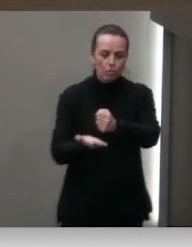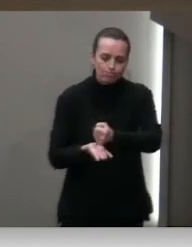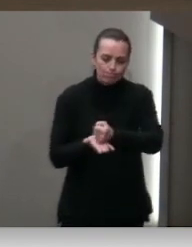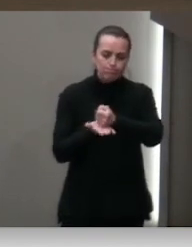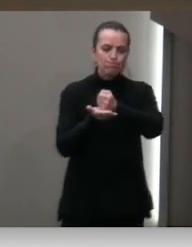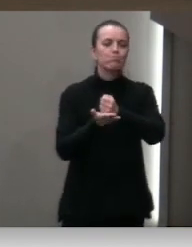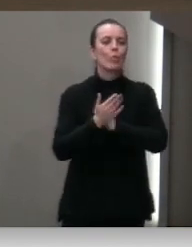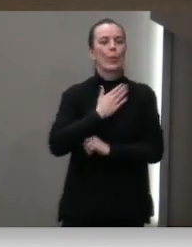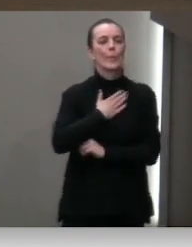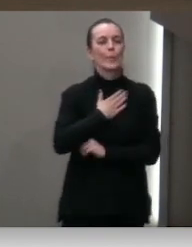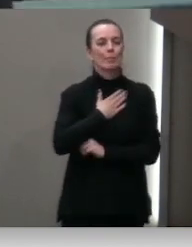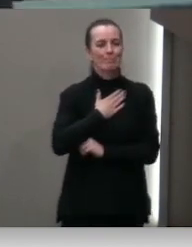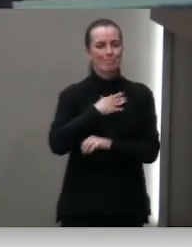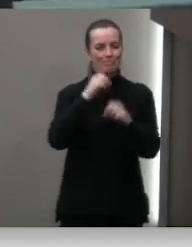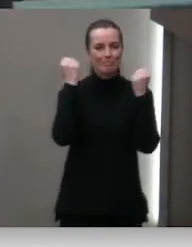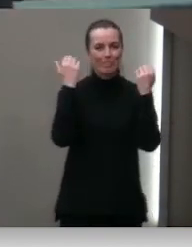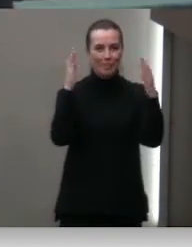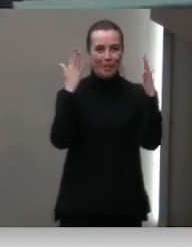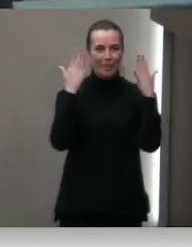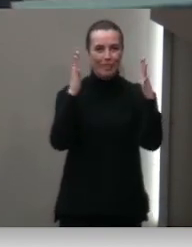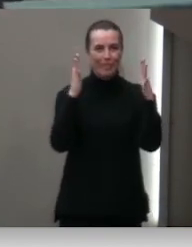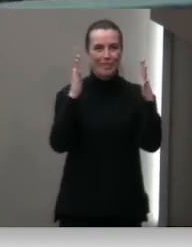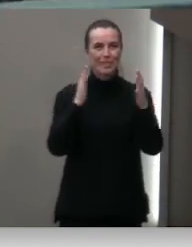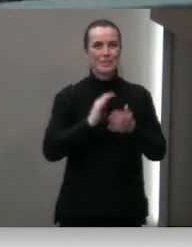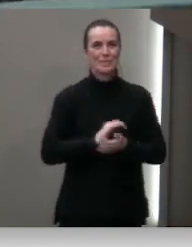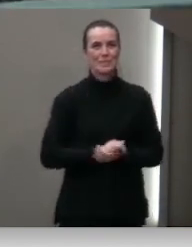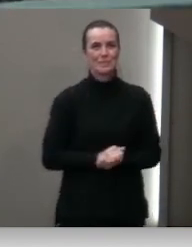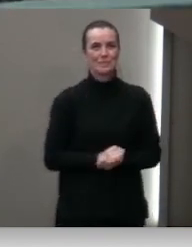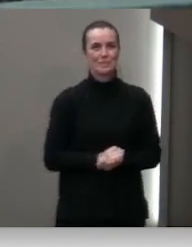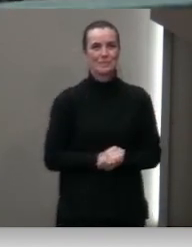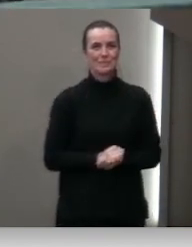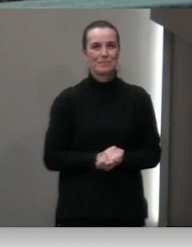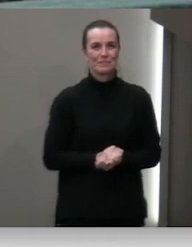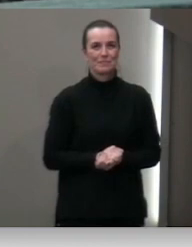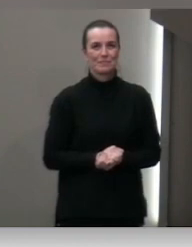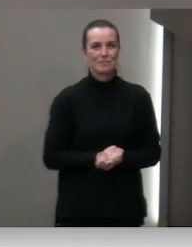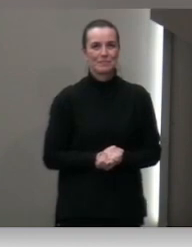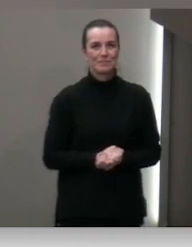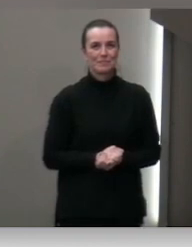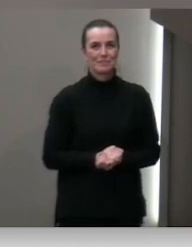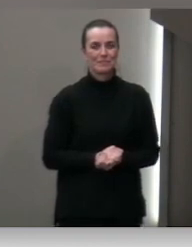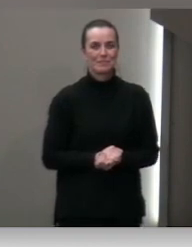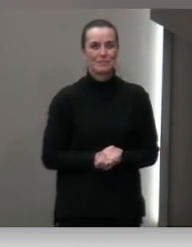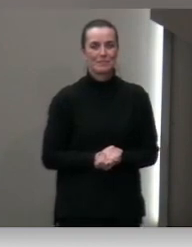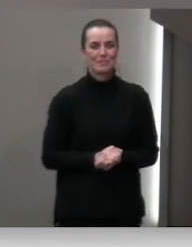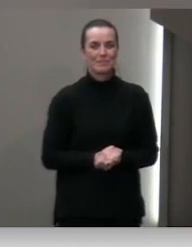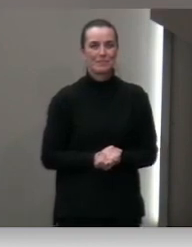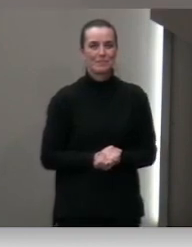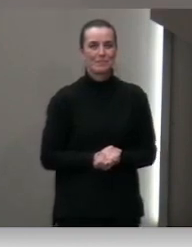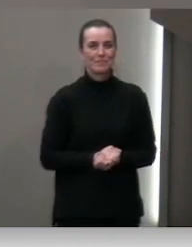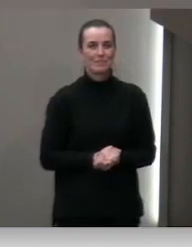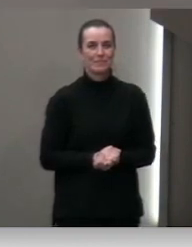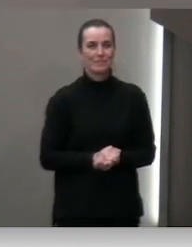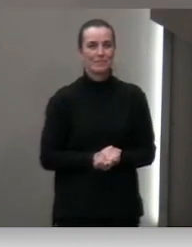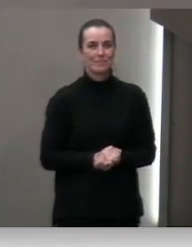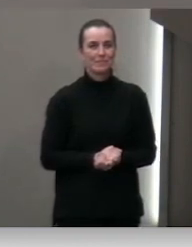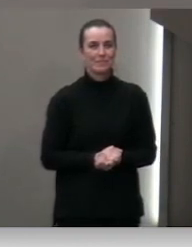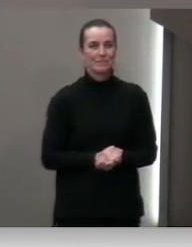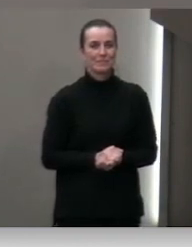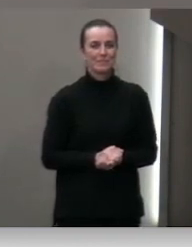precisei. Parabéns, vereador Rufa, parabéns, Alberto Poltronelli, pela homenagem. Obrigado, vereador Iarã. Vereador